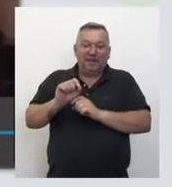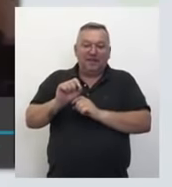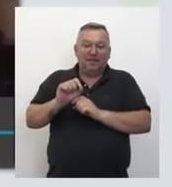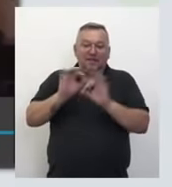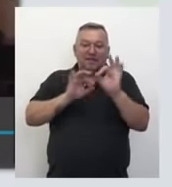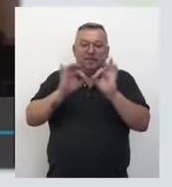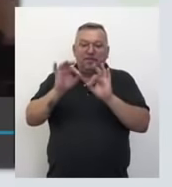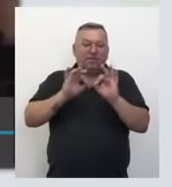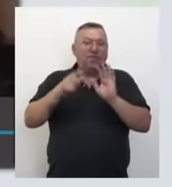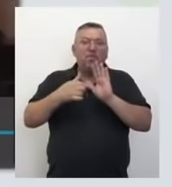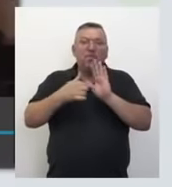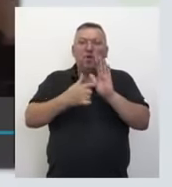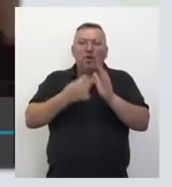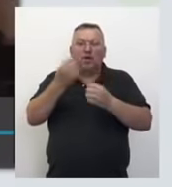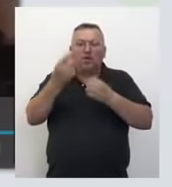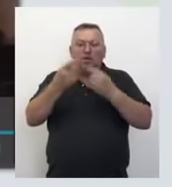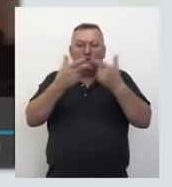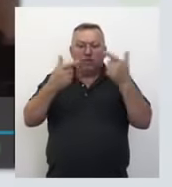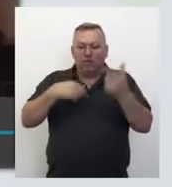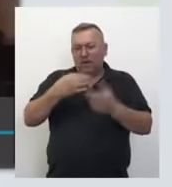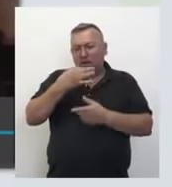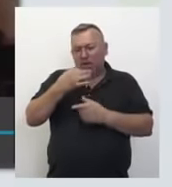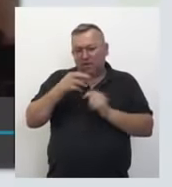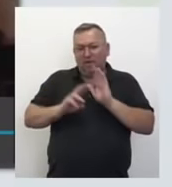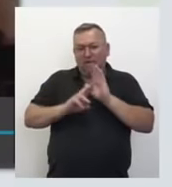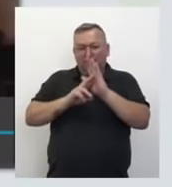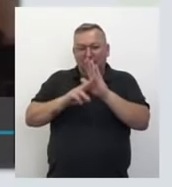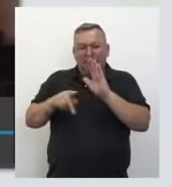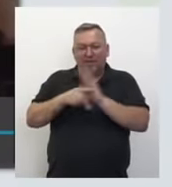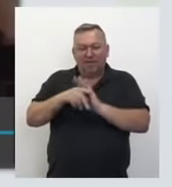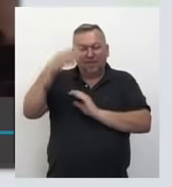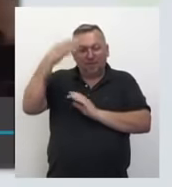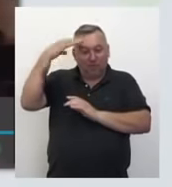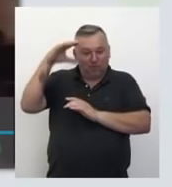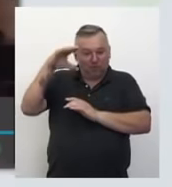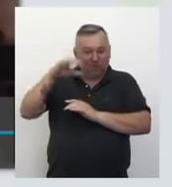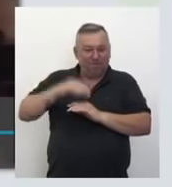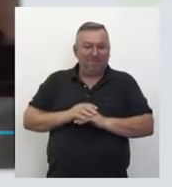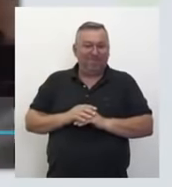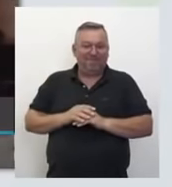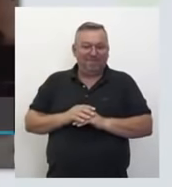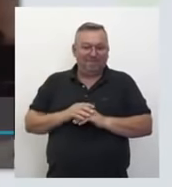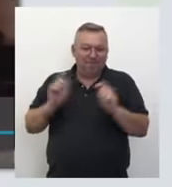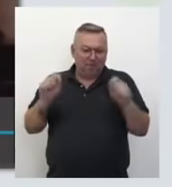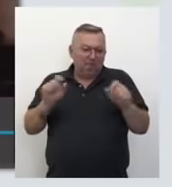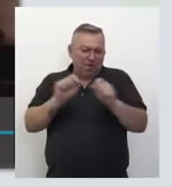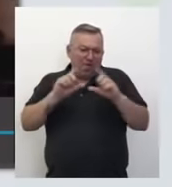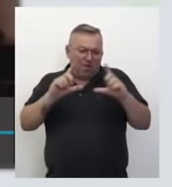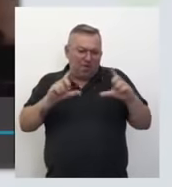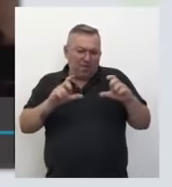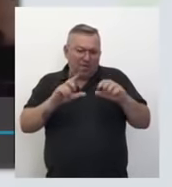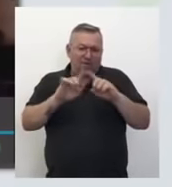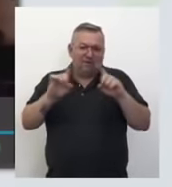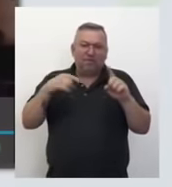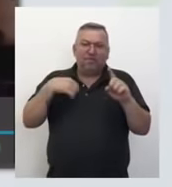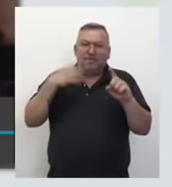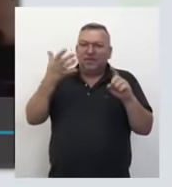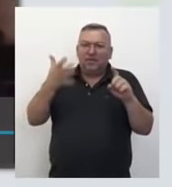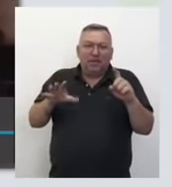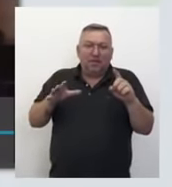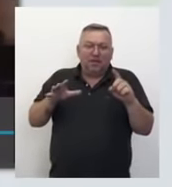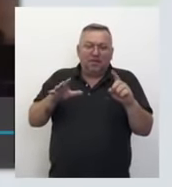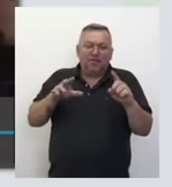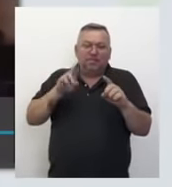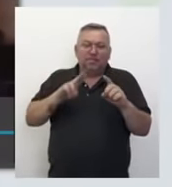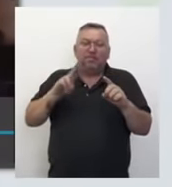montar, para ilustrar com alguns elementos que eu acho que são representativos da minha cidade. Eu poderia ter colocado fotos, né? Mas como no caso aqui eu não tenho, eu